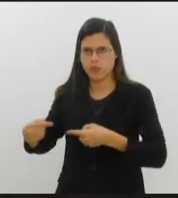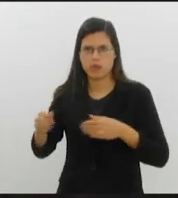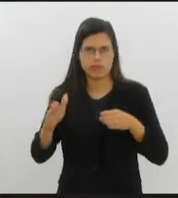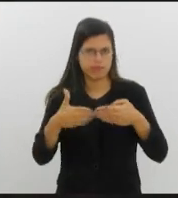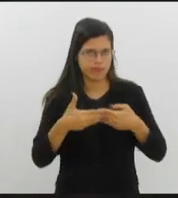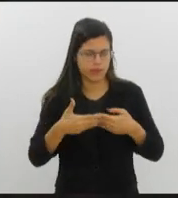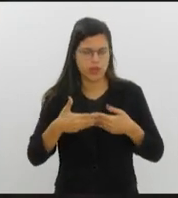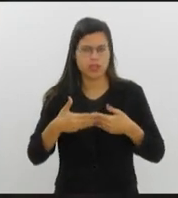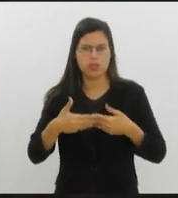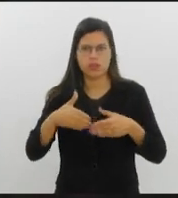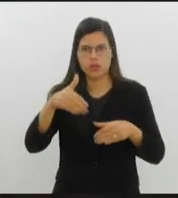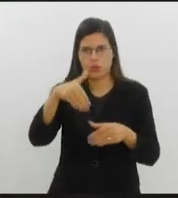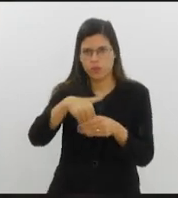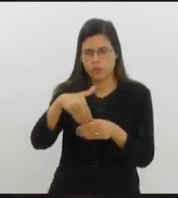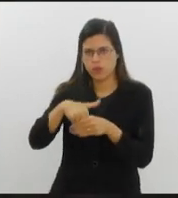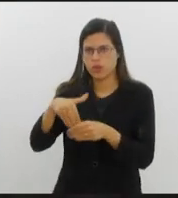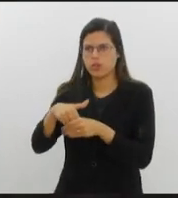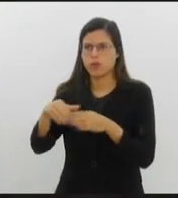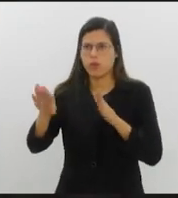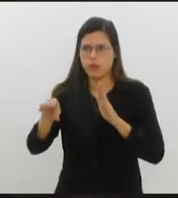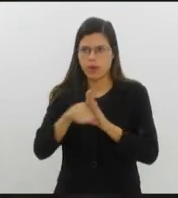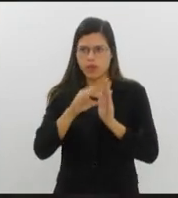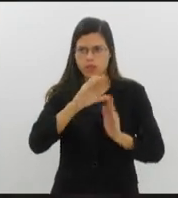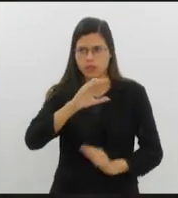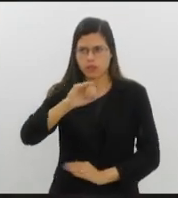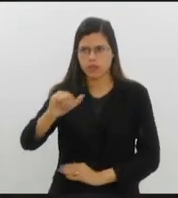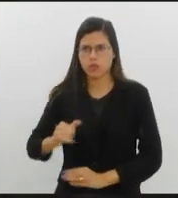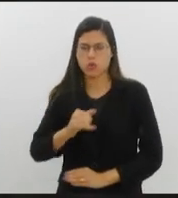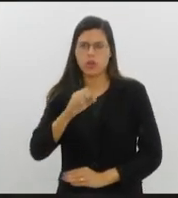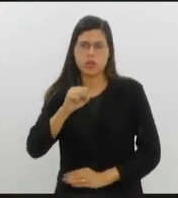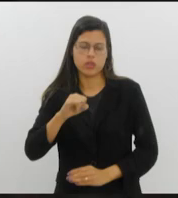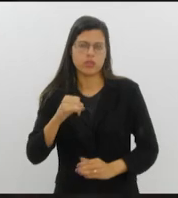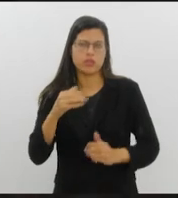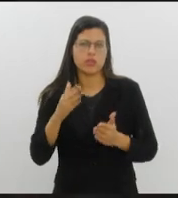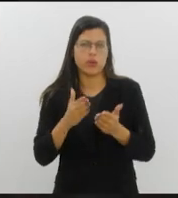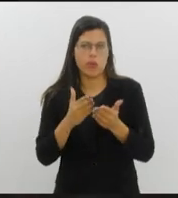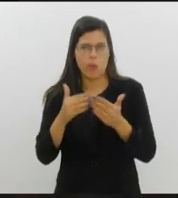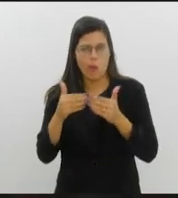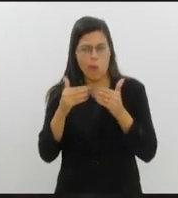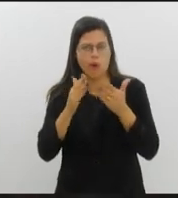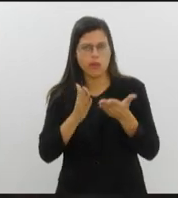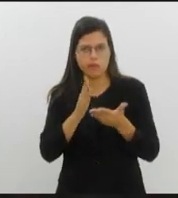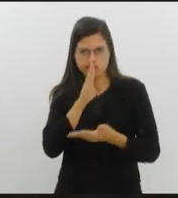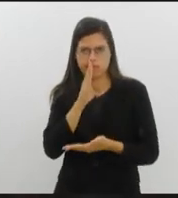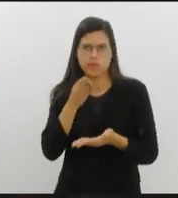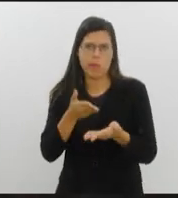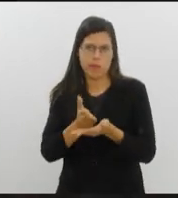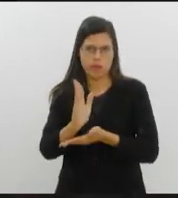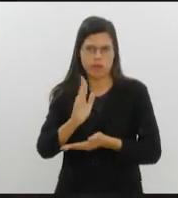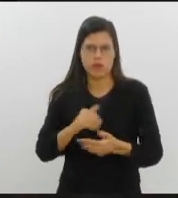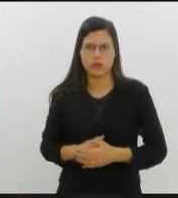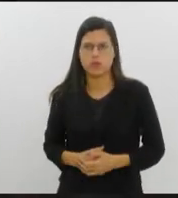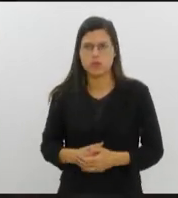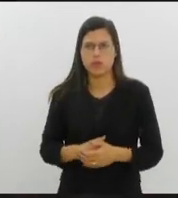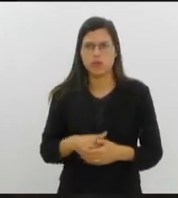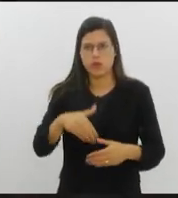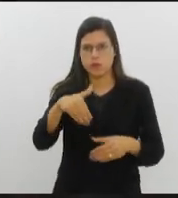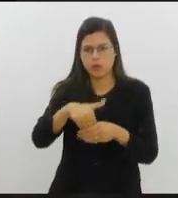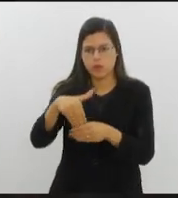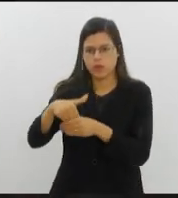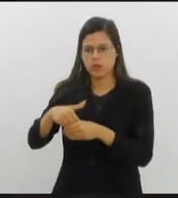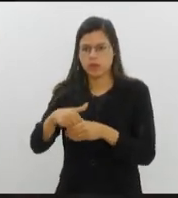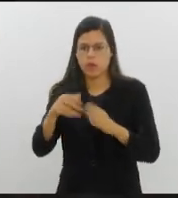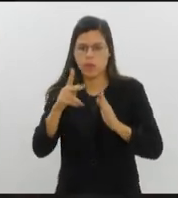discussão. Em votação, as emendas da CCJ. Senhores que aprovam, permaneçam como estão. Aprovado. Em votação, o projeto